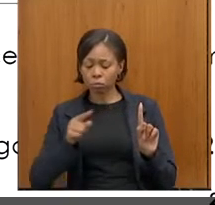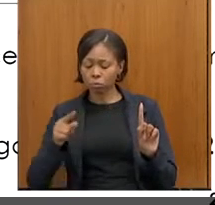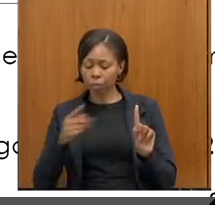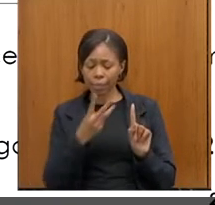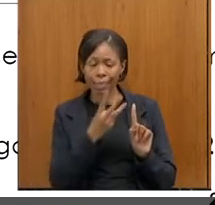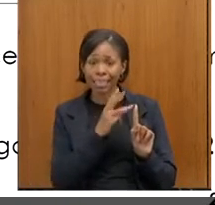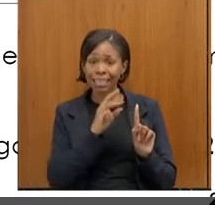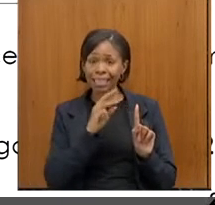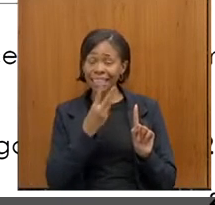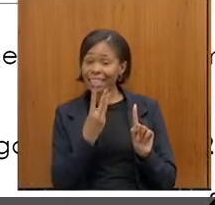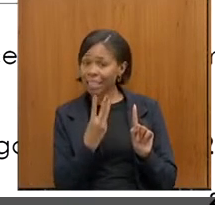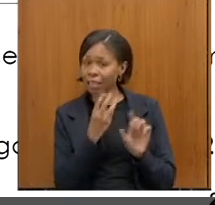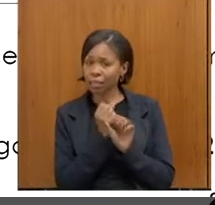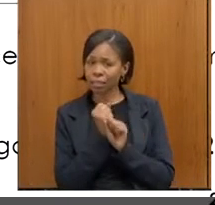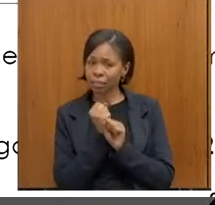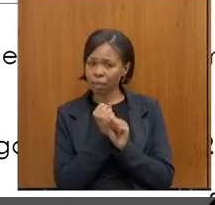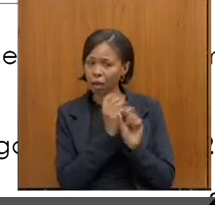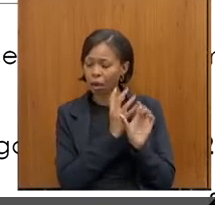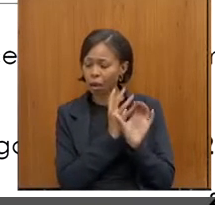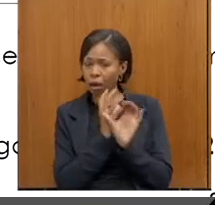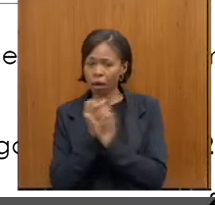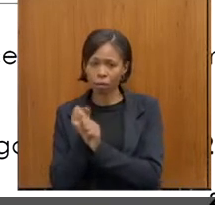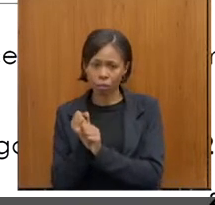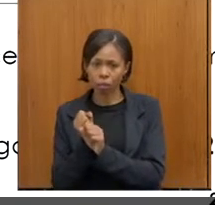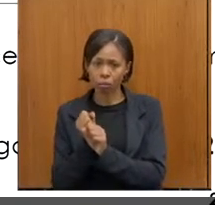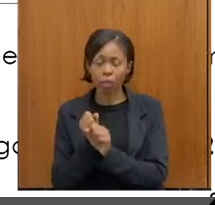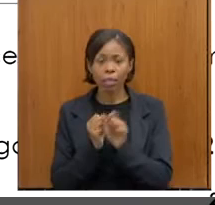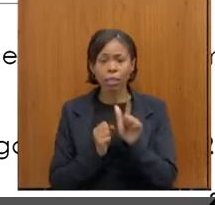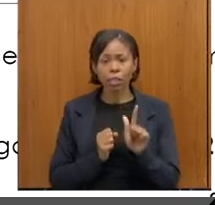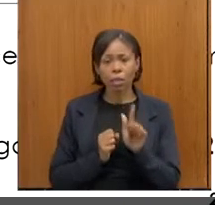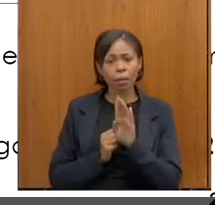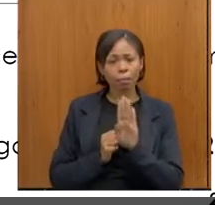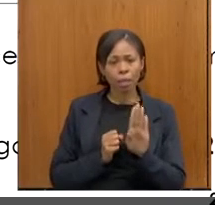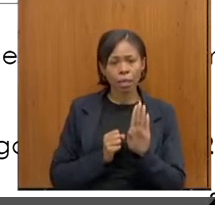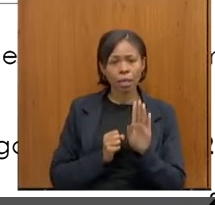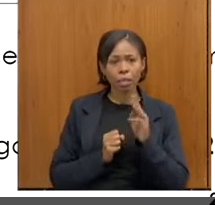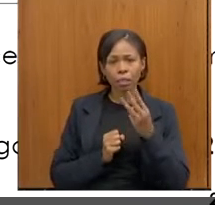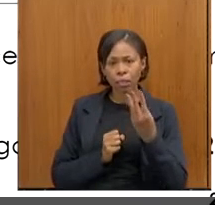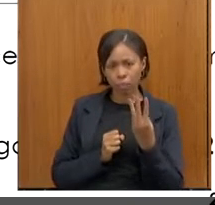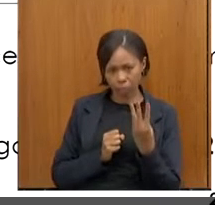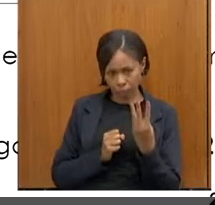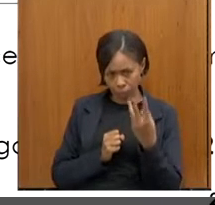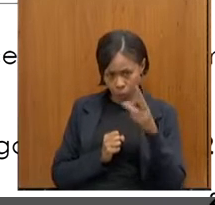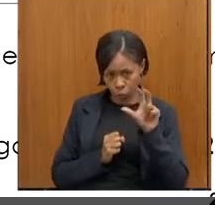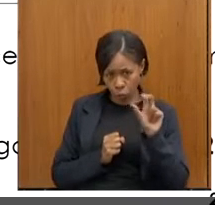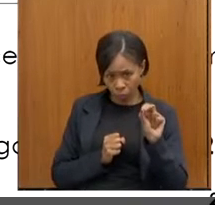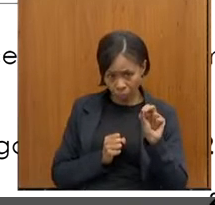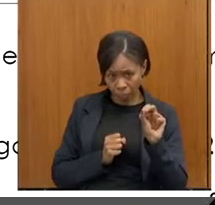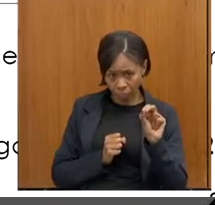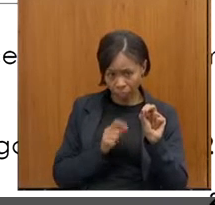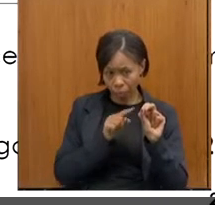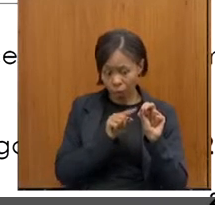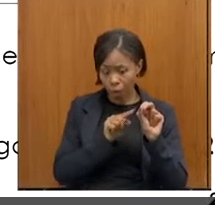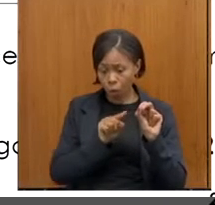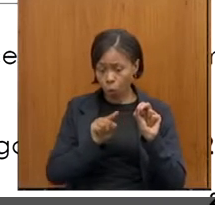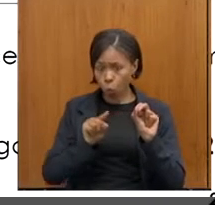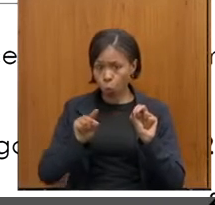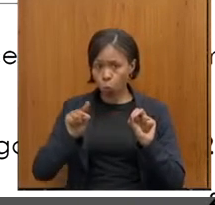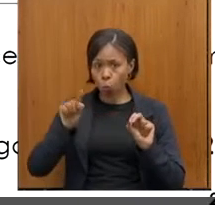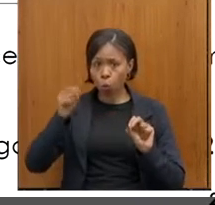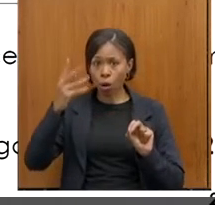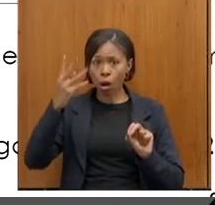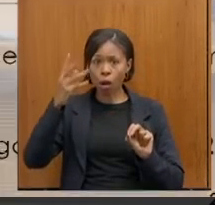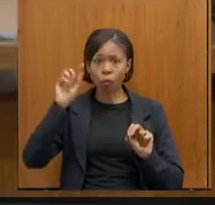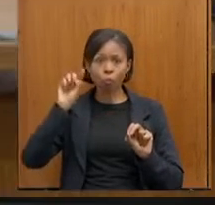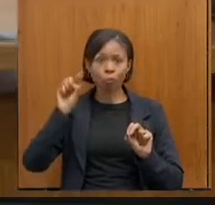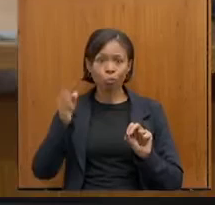é e na área de Minas gd-350 pareceres para quase 4000 parecer isso